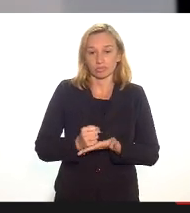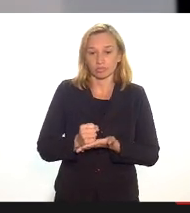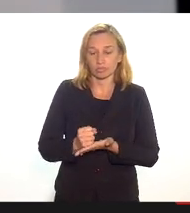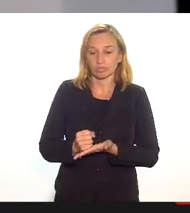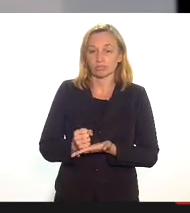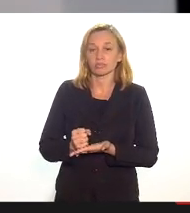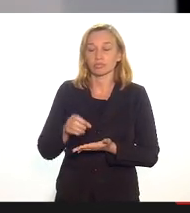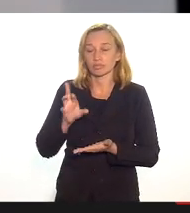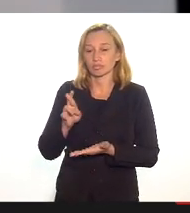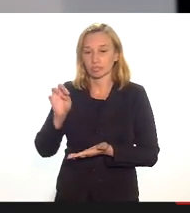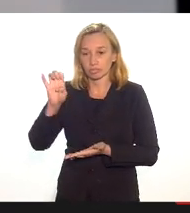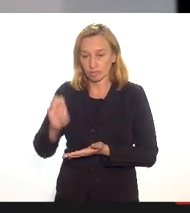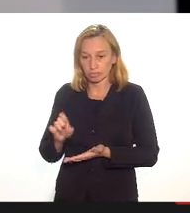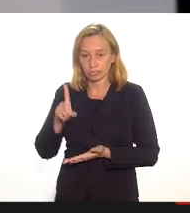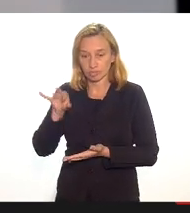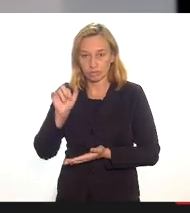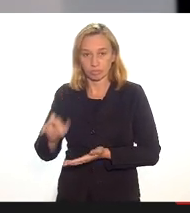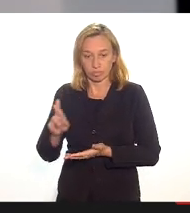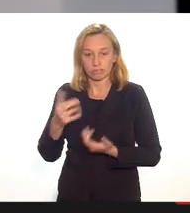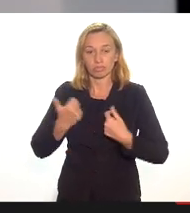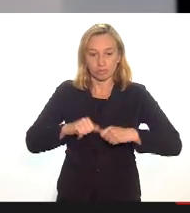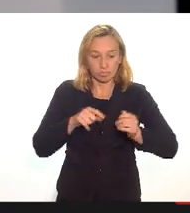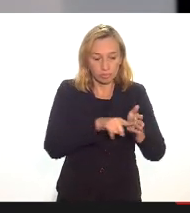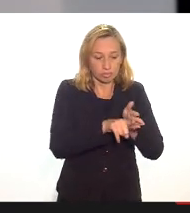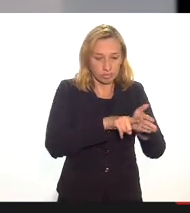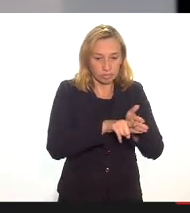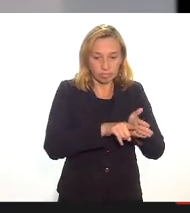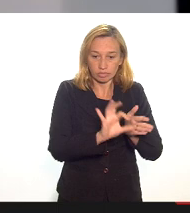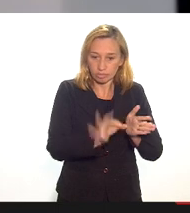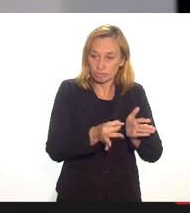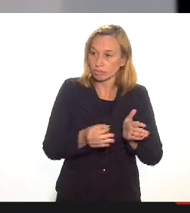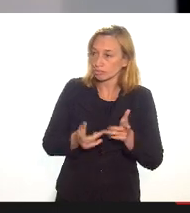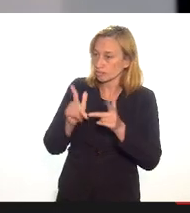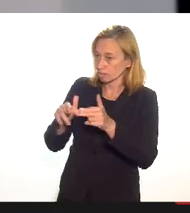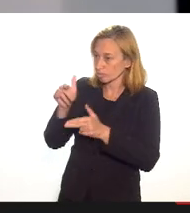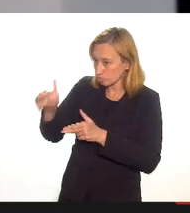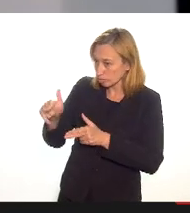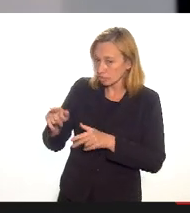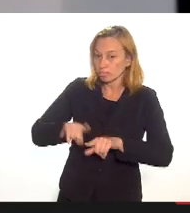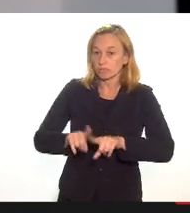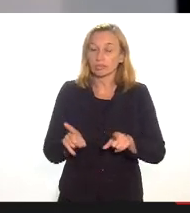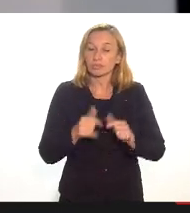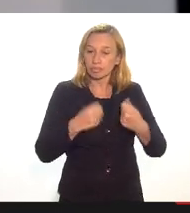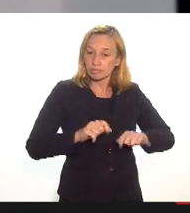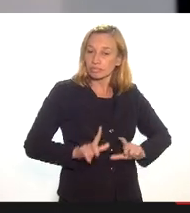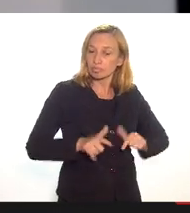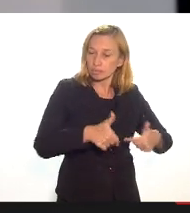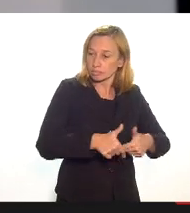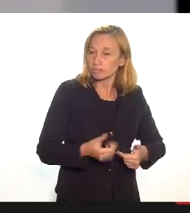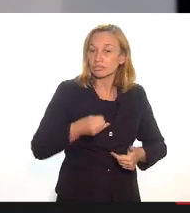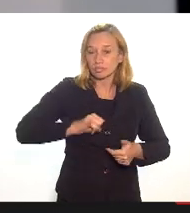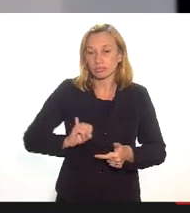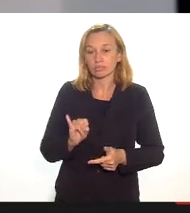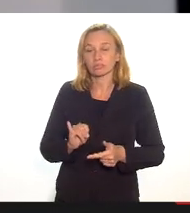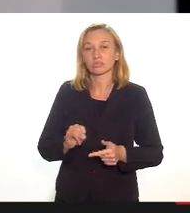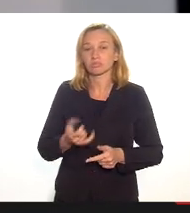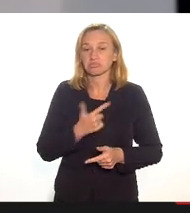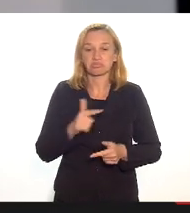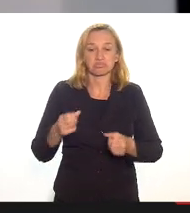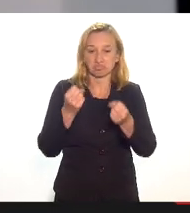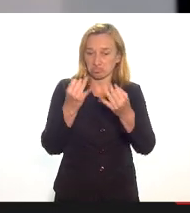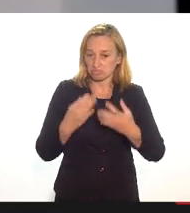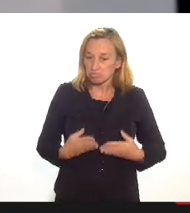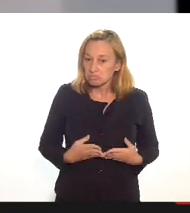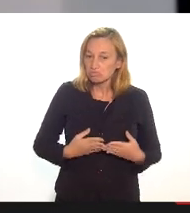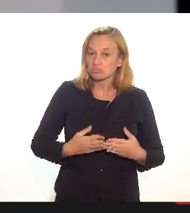DOR nós precisamos apurar imediatamente, como vocês já estão fazendo, mas nós temos que atuar. Se por acaso não foram muito bem